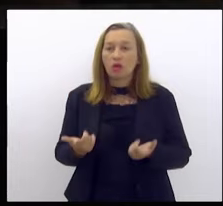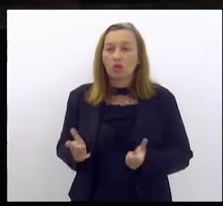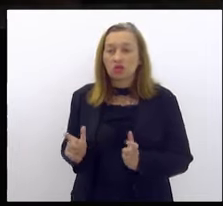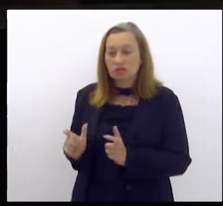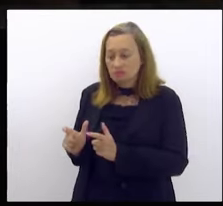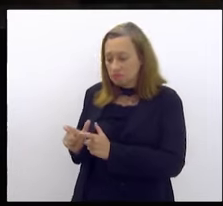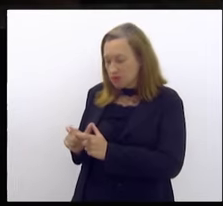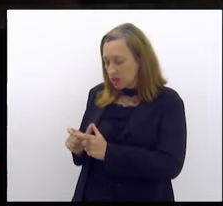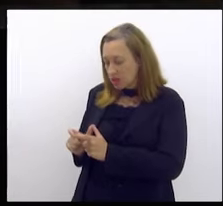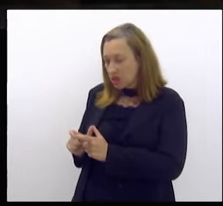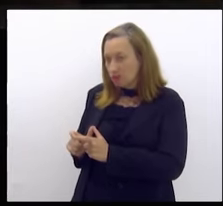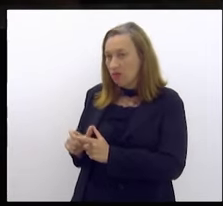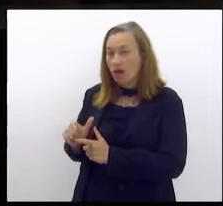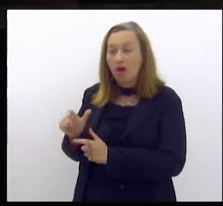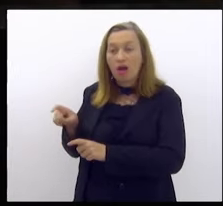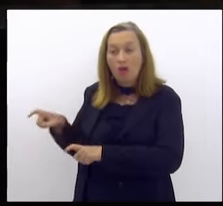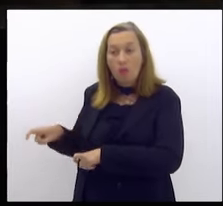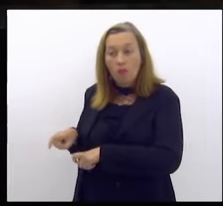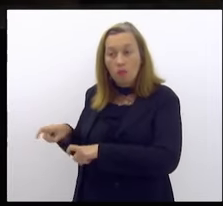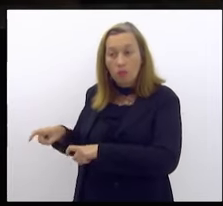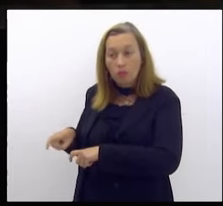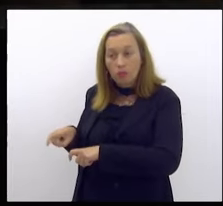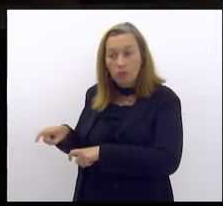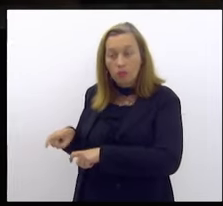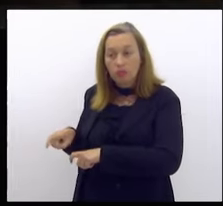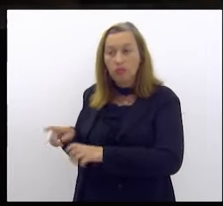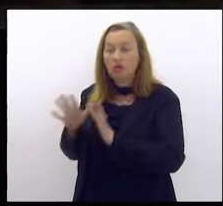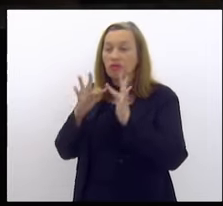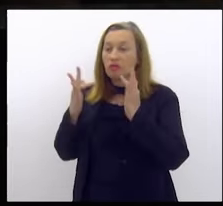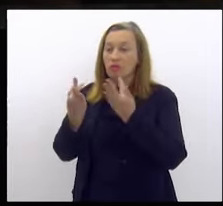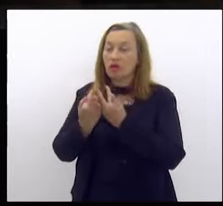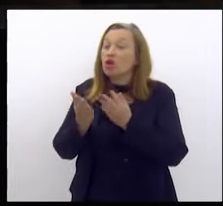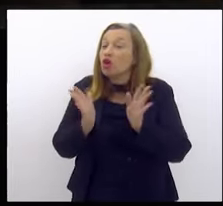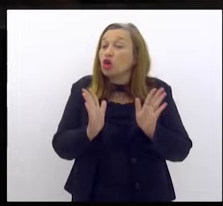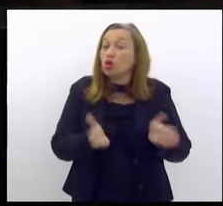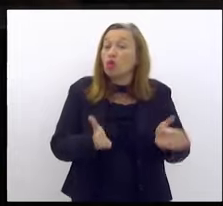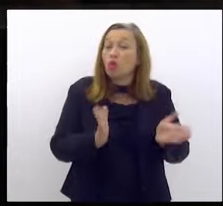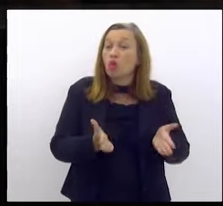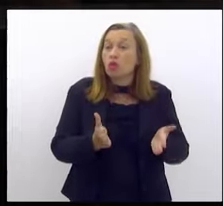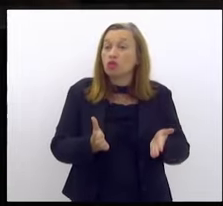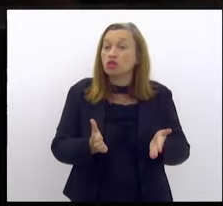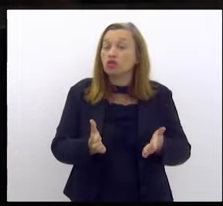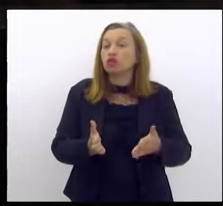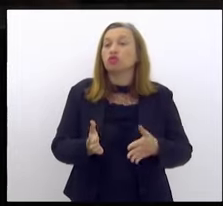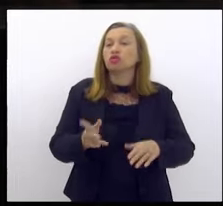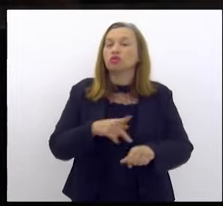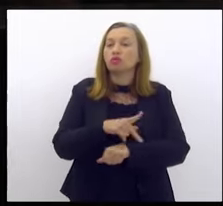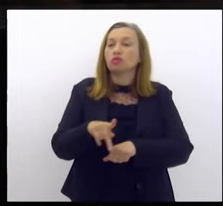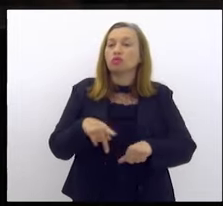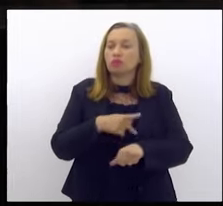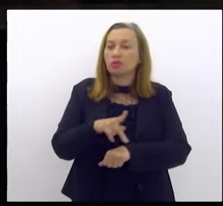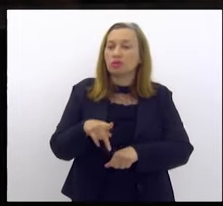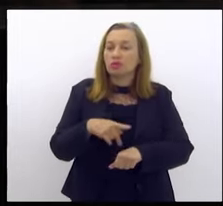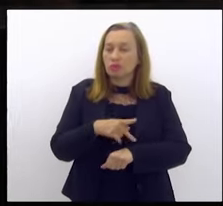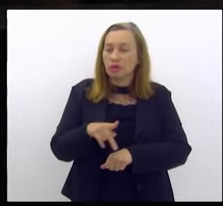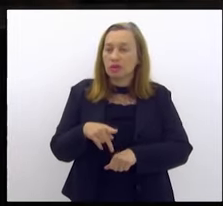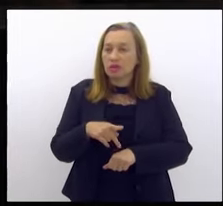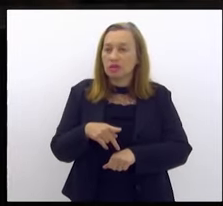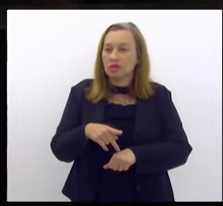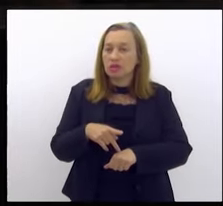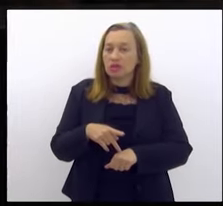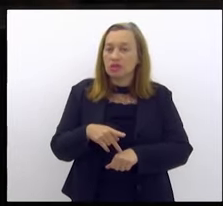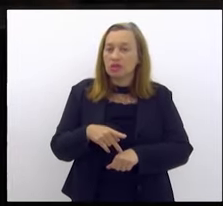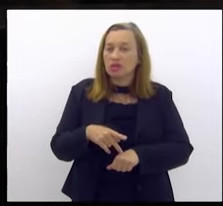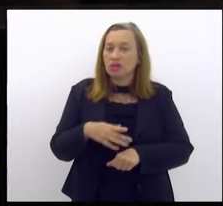pequenos agricultores e agricultores familiares que hoje no Brasil alimentam 70% da nossa população.